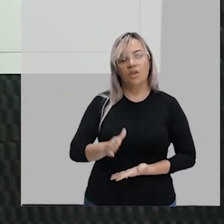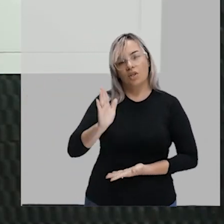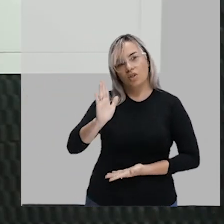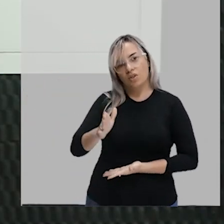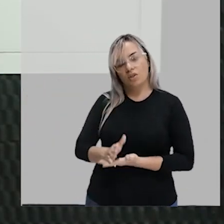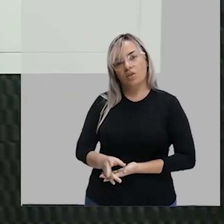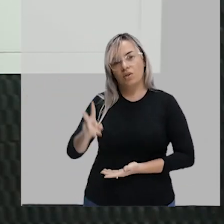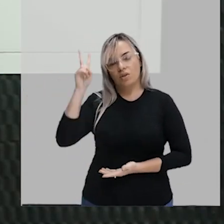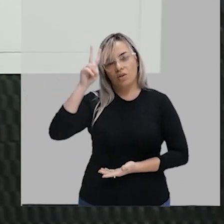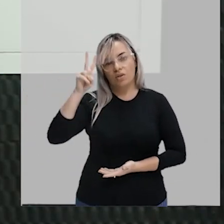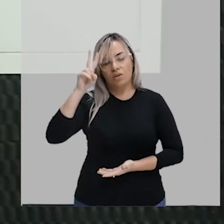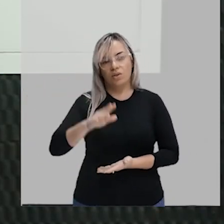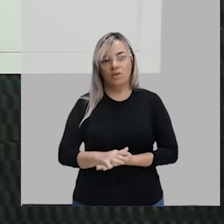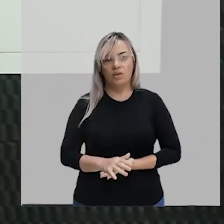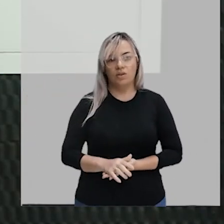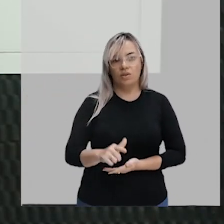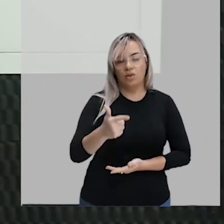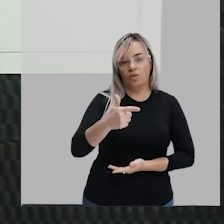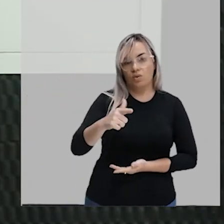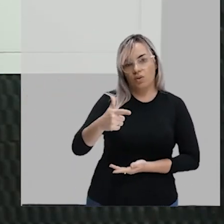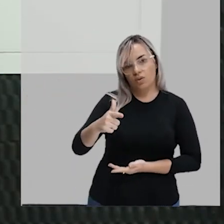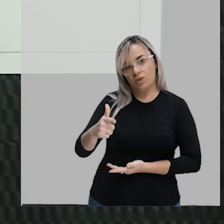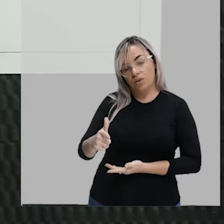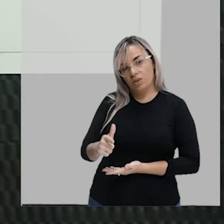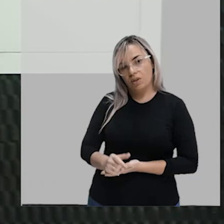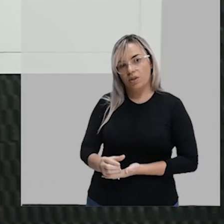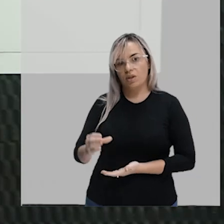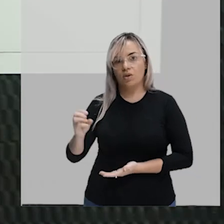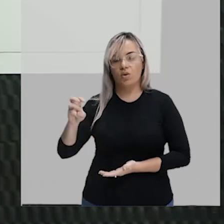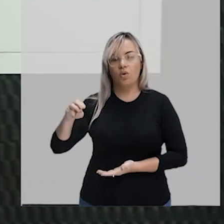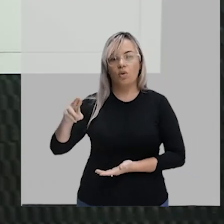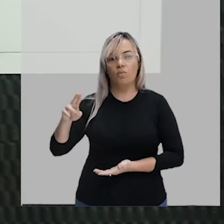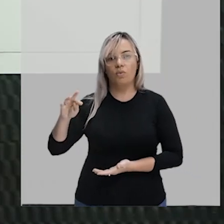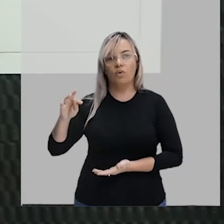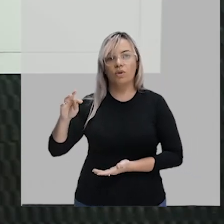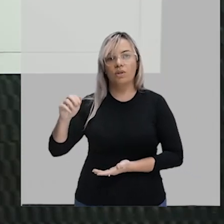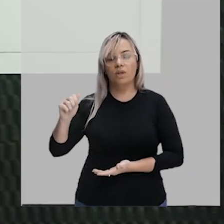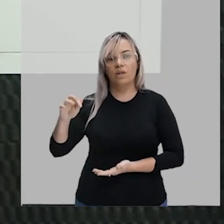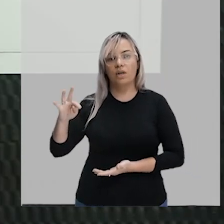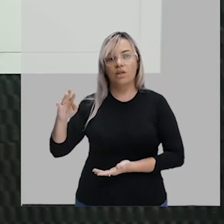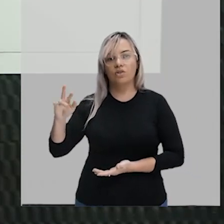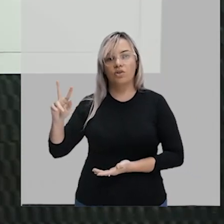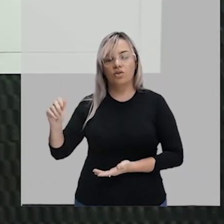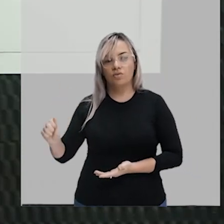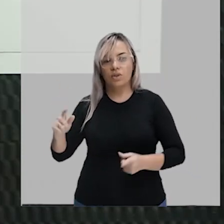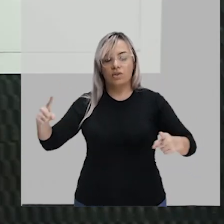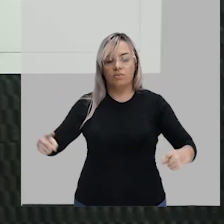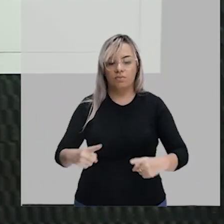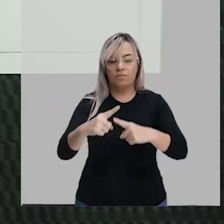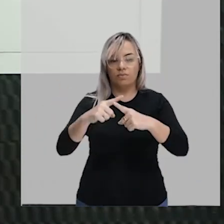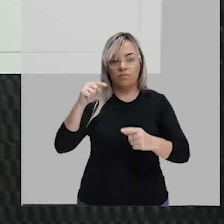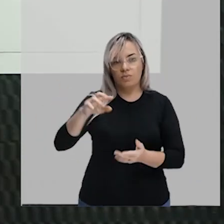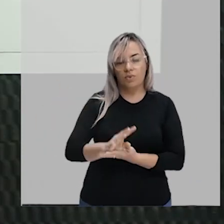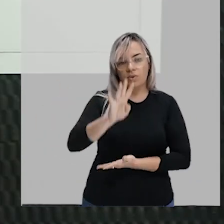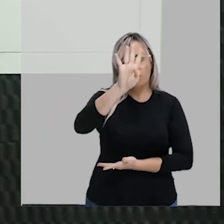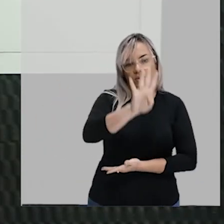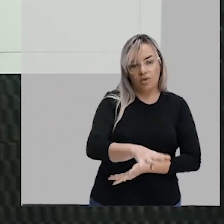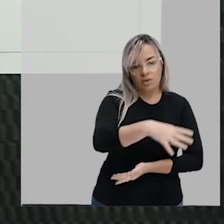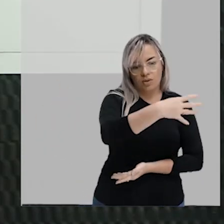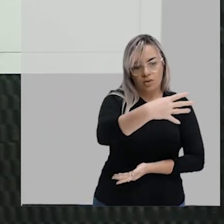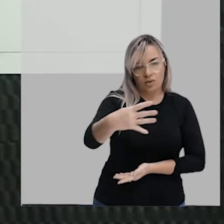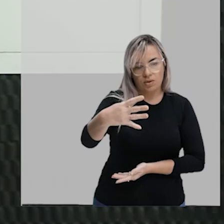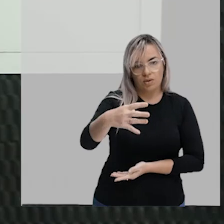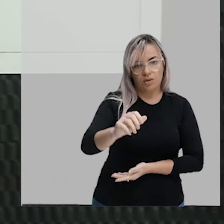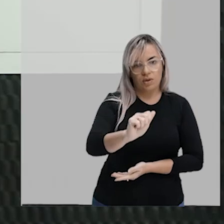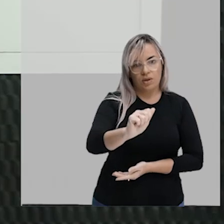adiantando, que não existe a comutativa na multiplicação. Isso quer dizer que quando você multiplica a matriz A pela matriz